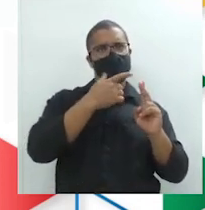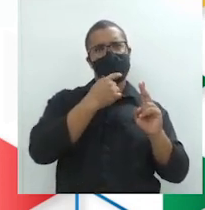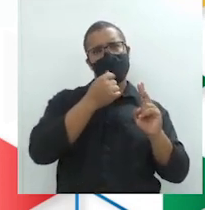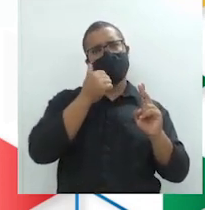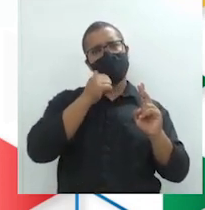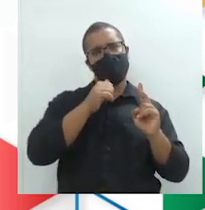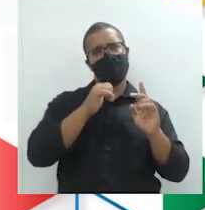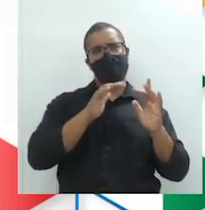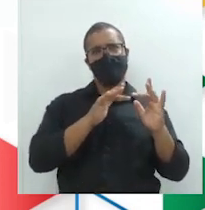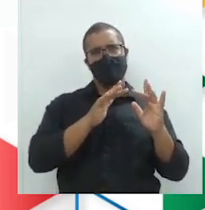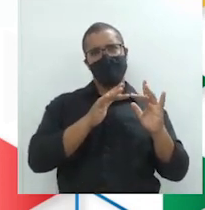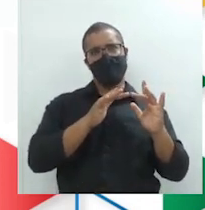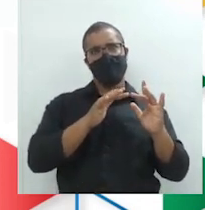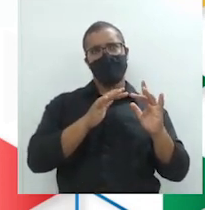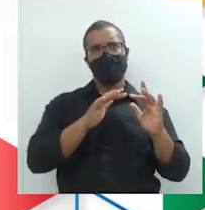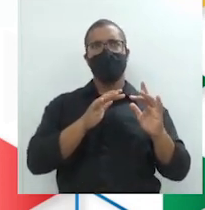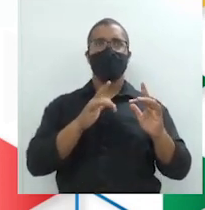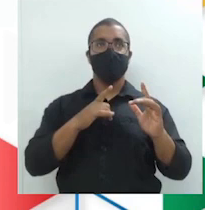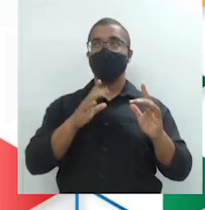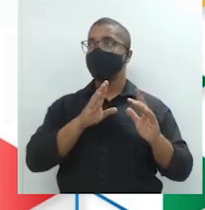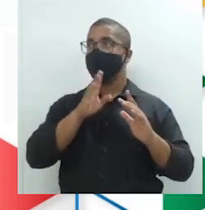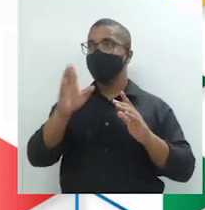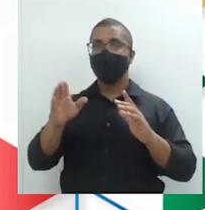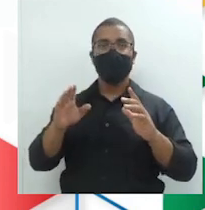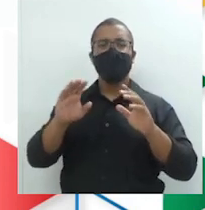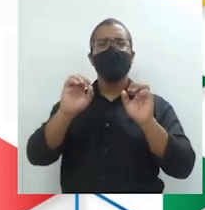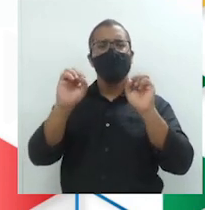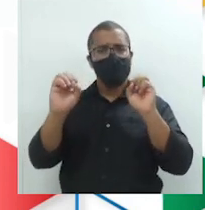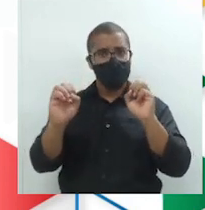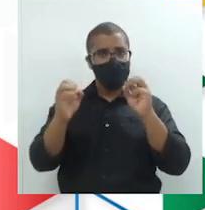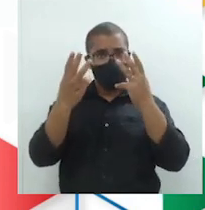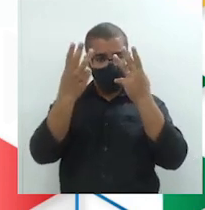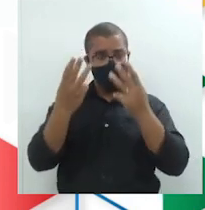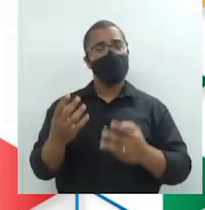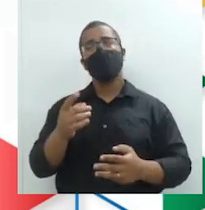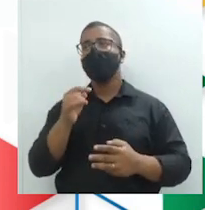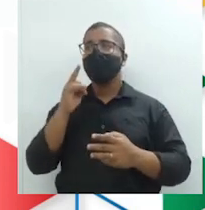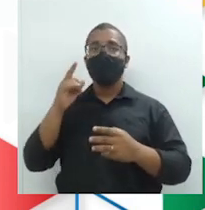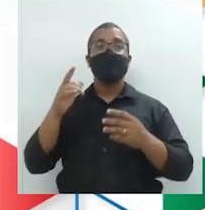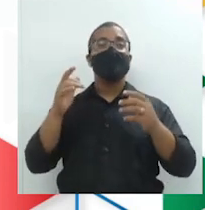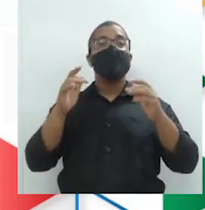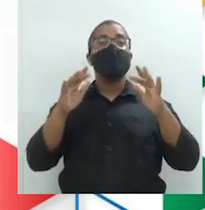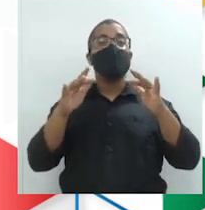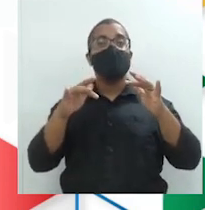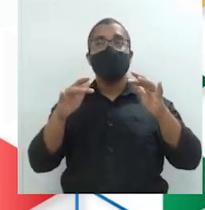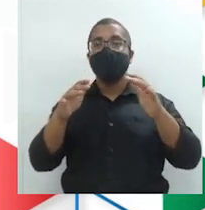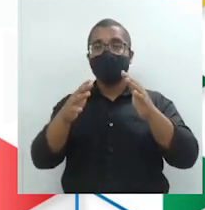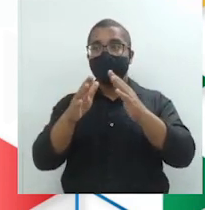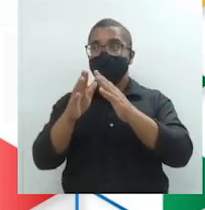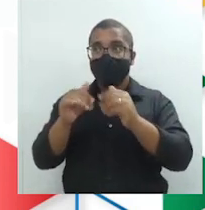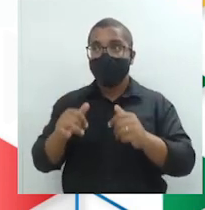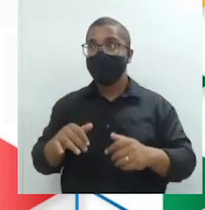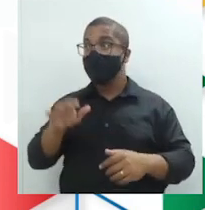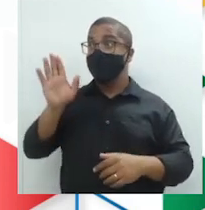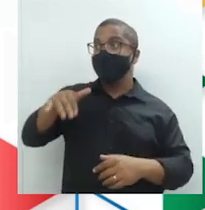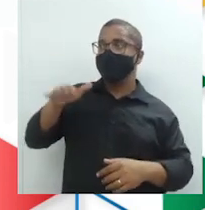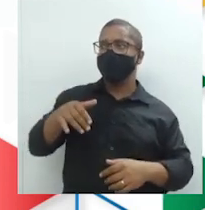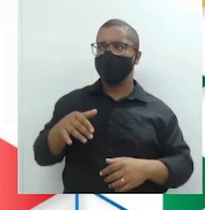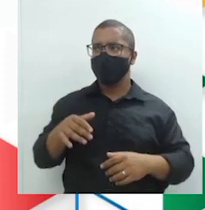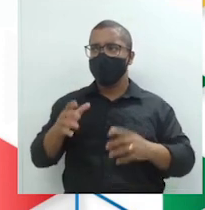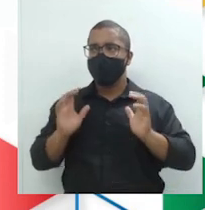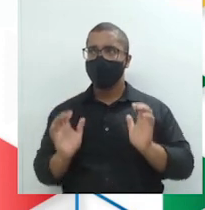né? Vai a um show, determinado show, e a namorada pede a seguinte questão ao namorado: